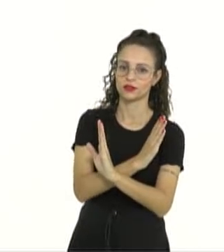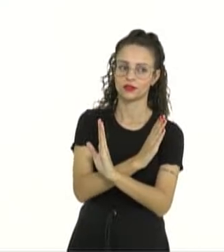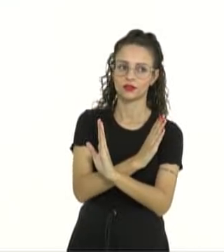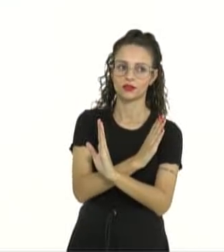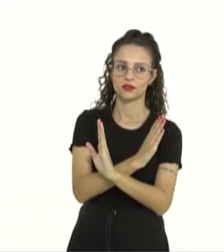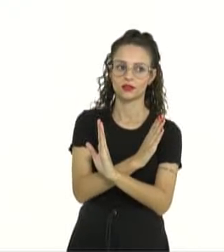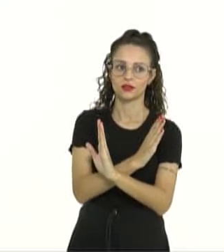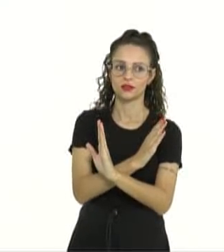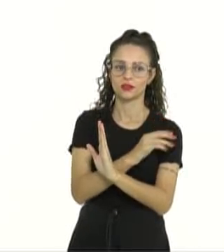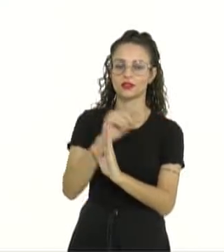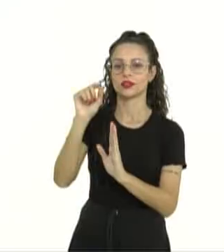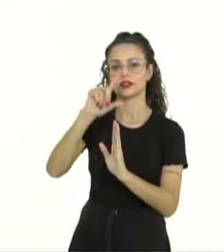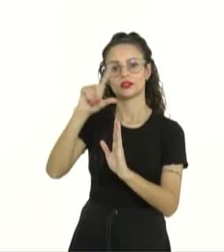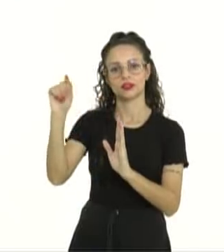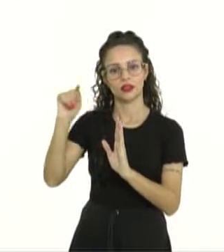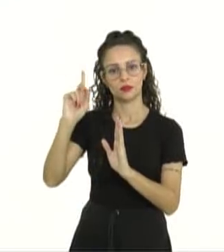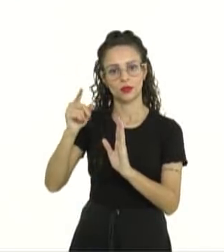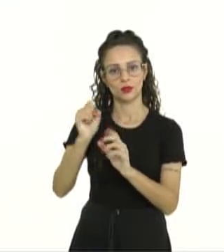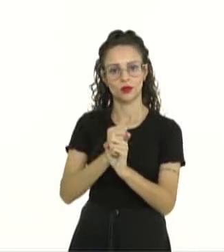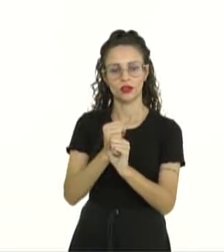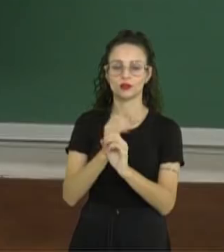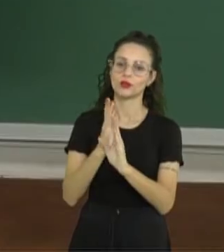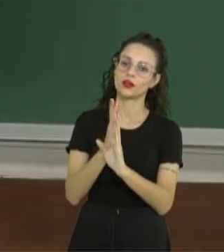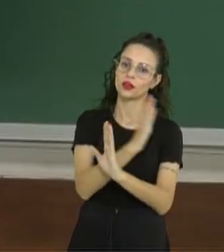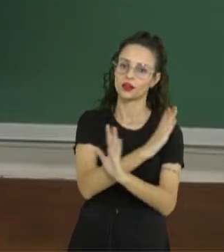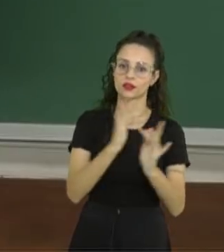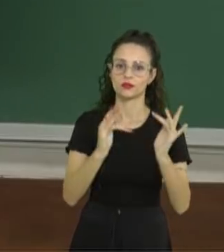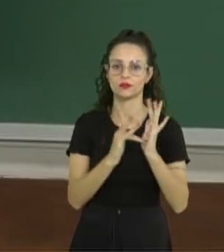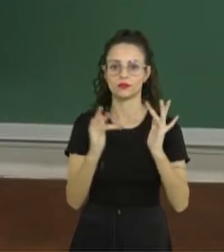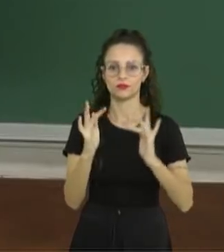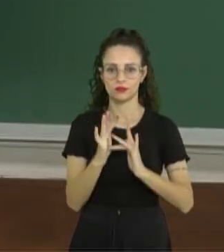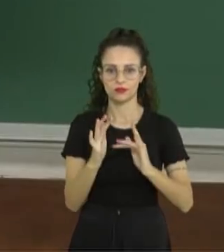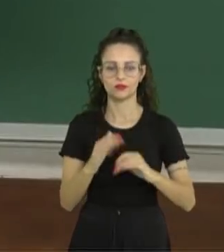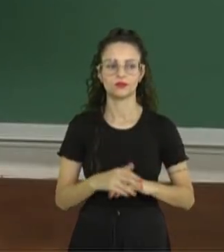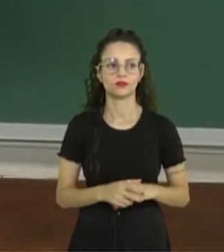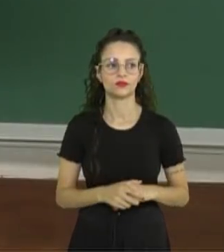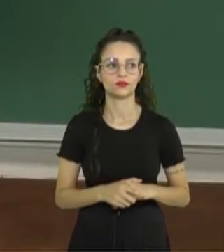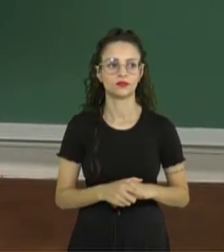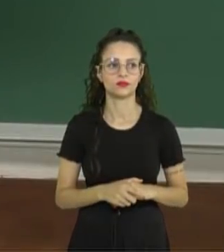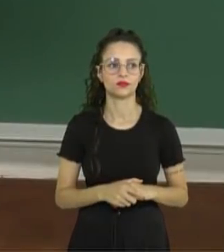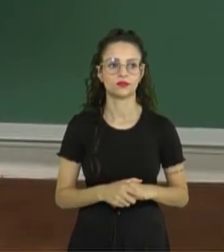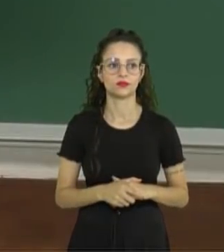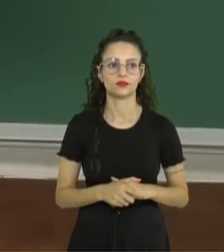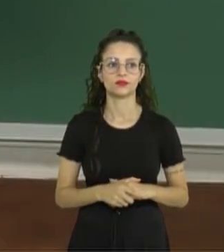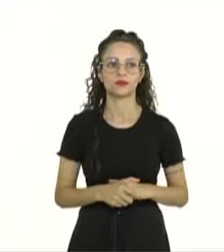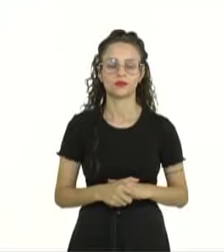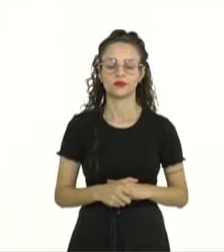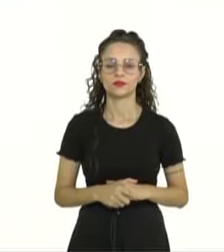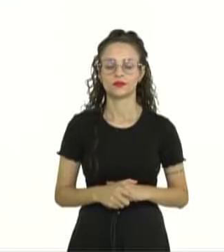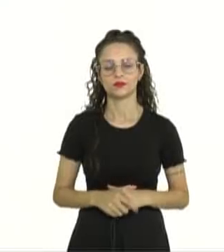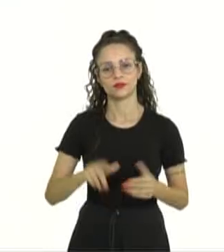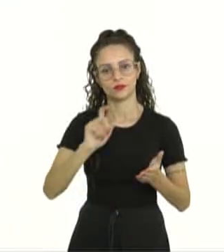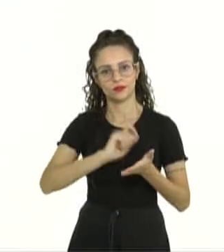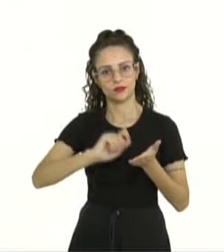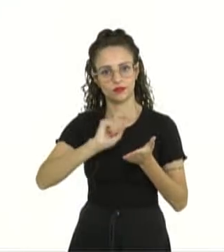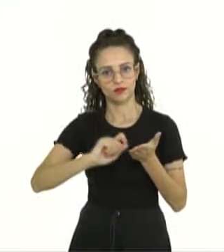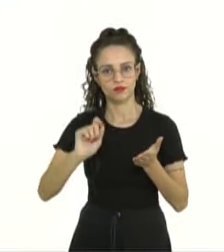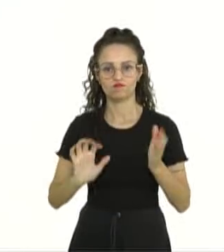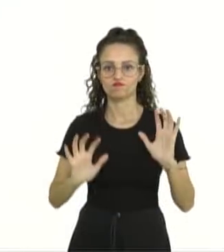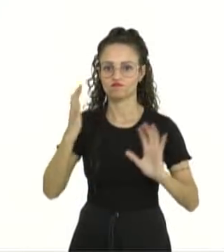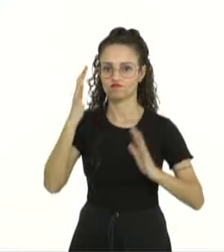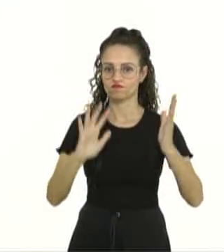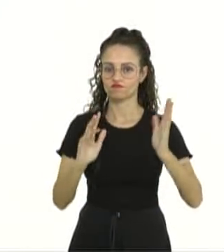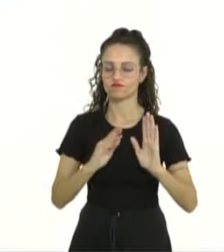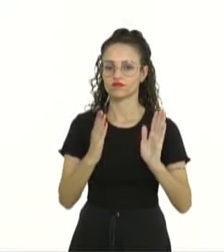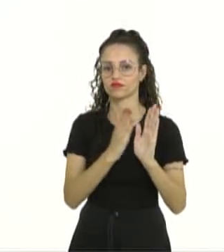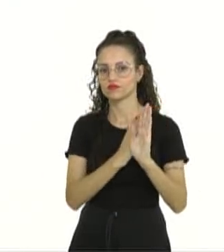100 mil, hein? 100 mil anos antes de Cristo. Coloca um 0 aí, professor. Tá bom. Ao escrever a data dos fatos ocorridos depois de